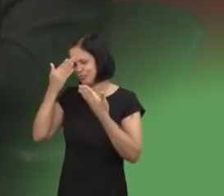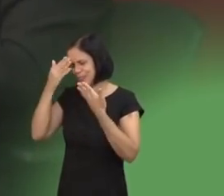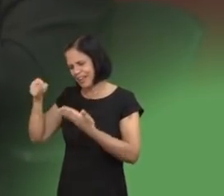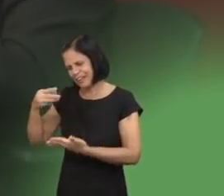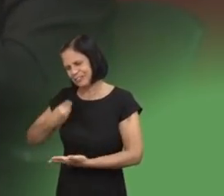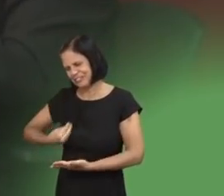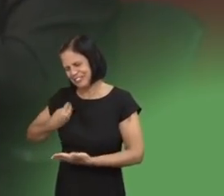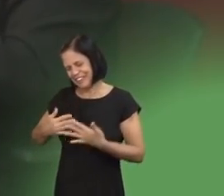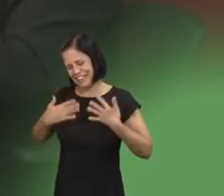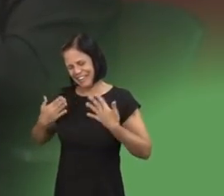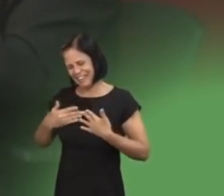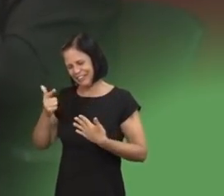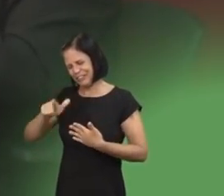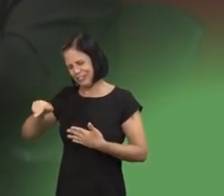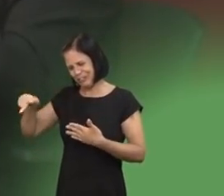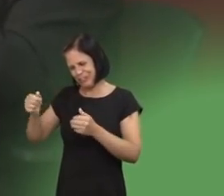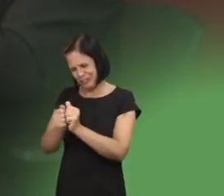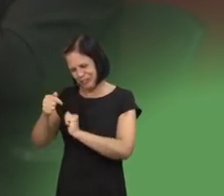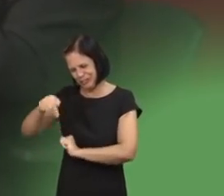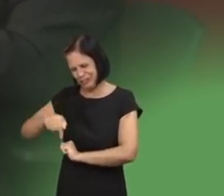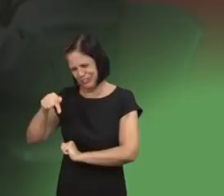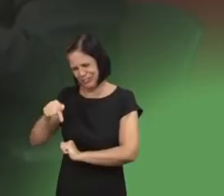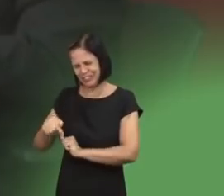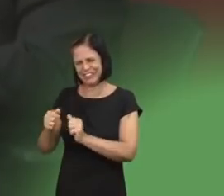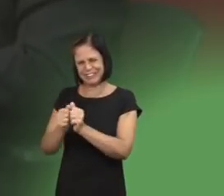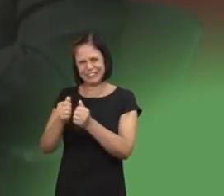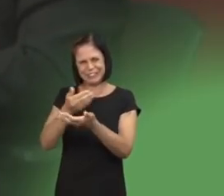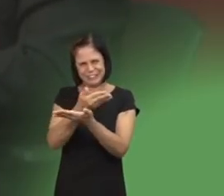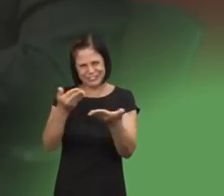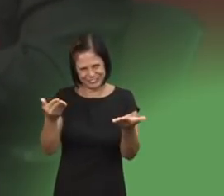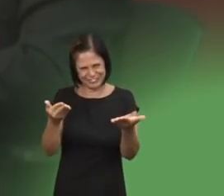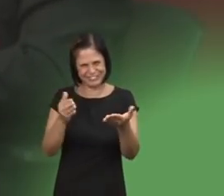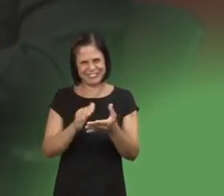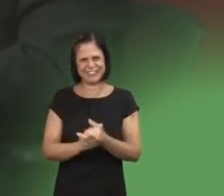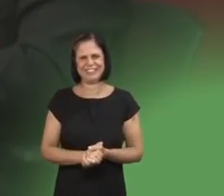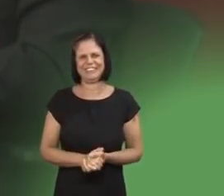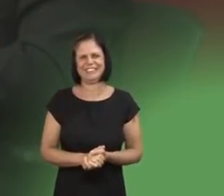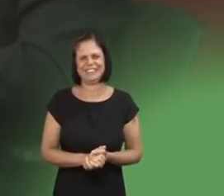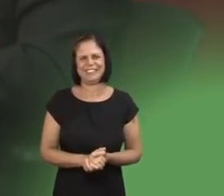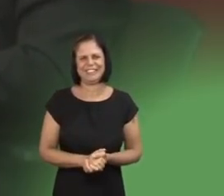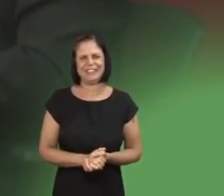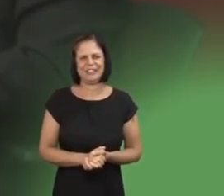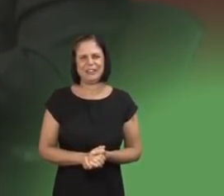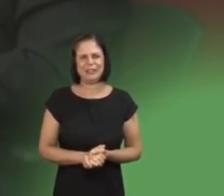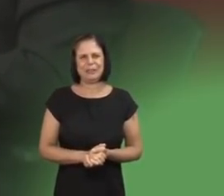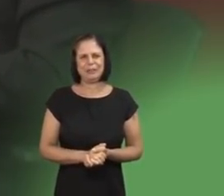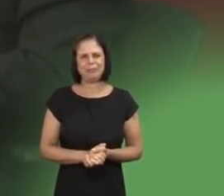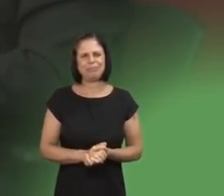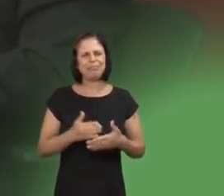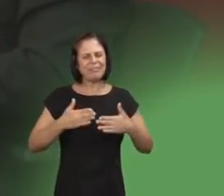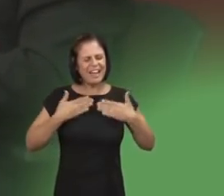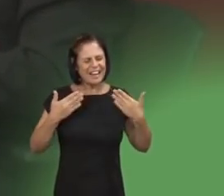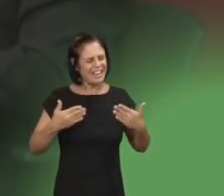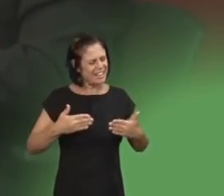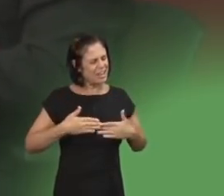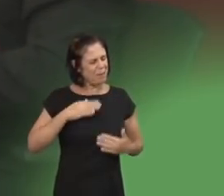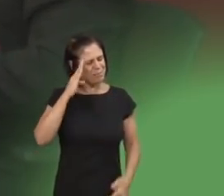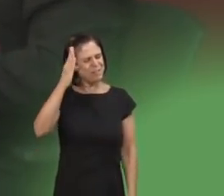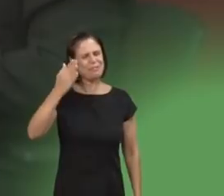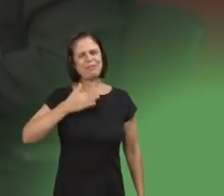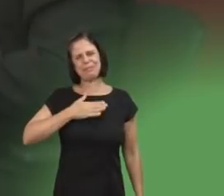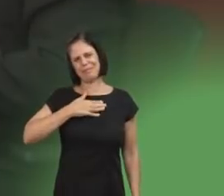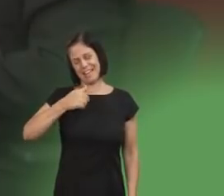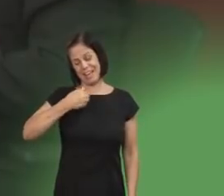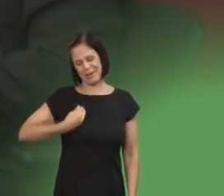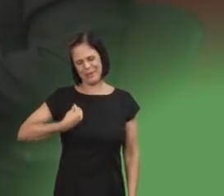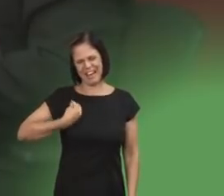sua presença, é uma alegria muito grande estar conosco aqui com os nossos irmãos que nos acompanham pela TV Web Manaim. A alegria maior, pastor Josias,